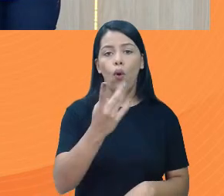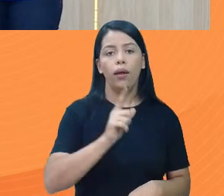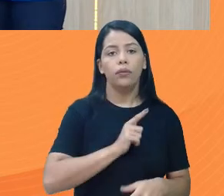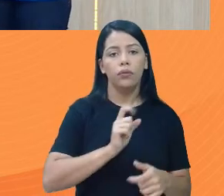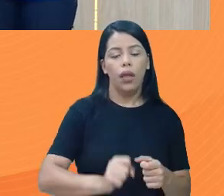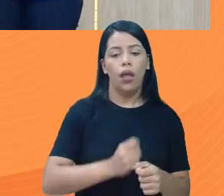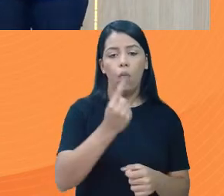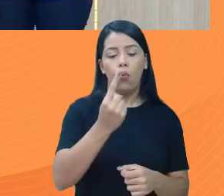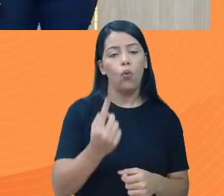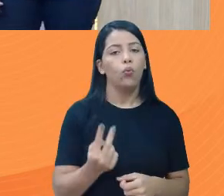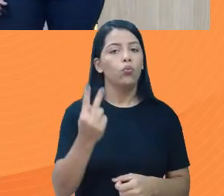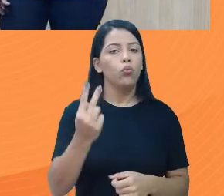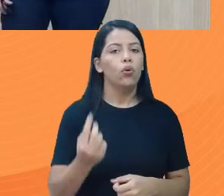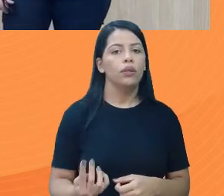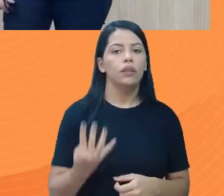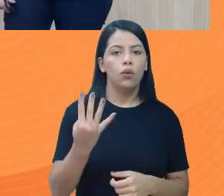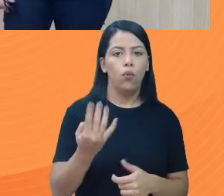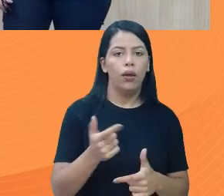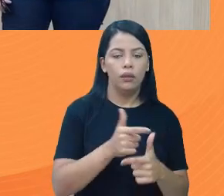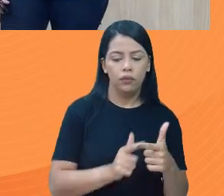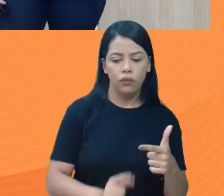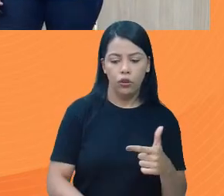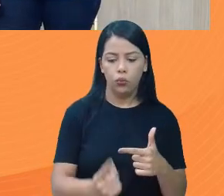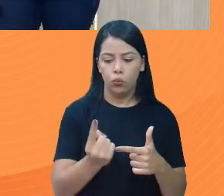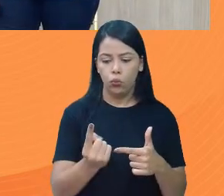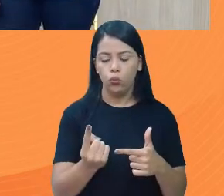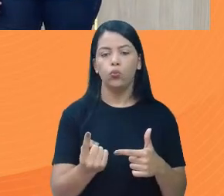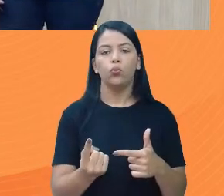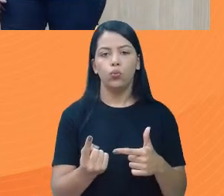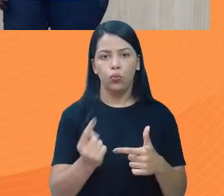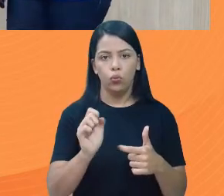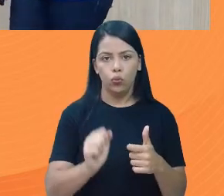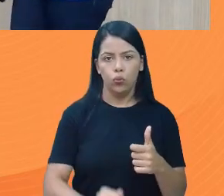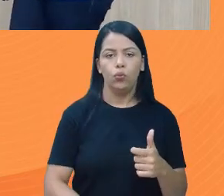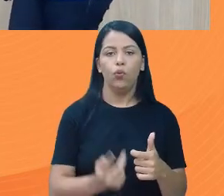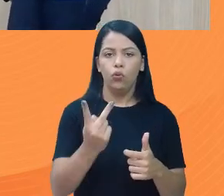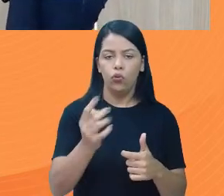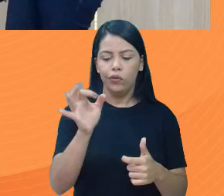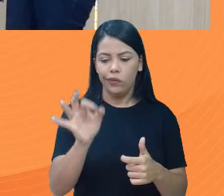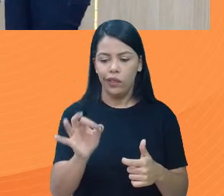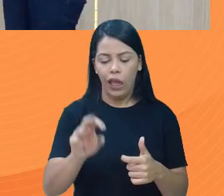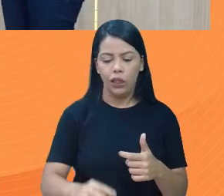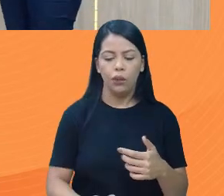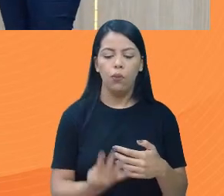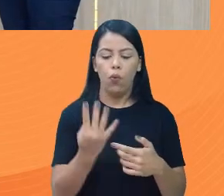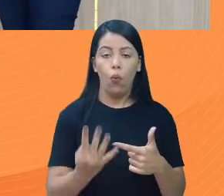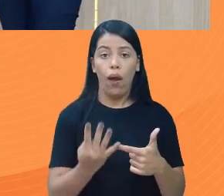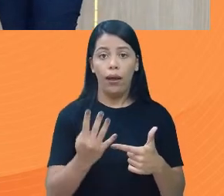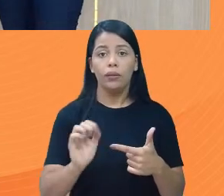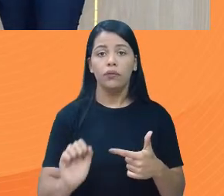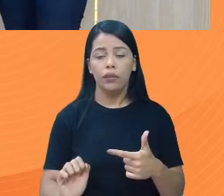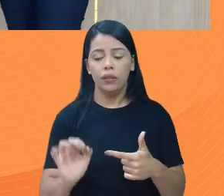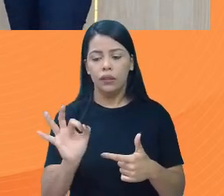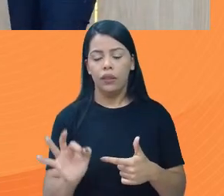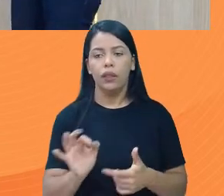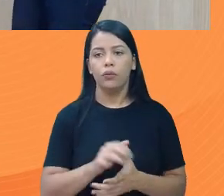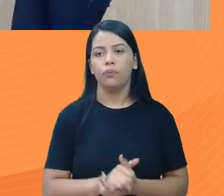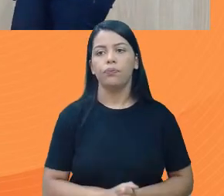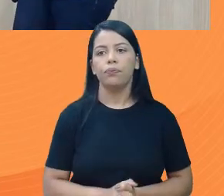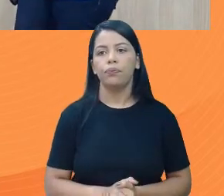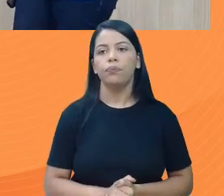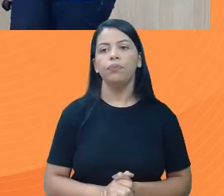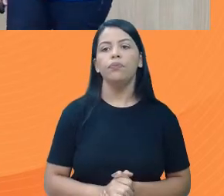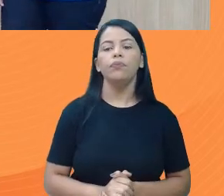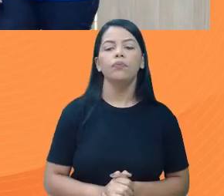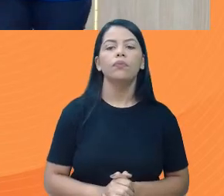como divisores. Dividindo para 1 vai dar exato, dividindo para 2 vai dar exato, dividindo para 4 vai dar exato. E aí eu coloquei